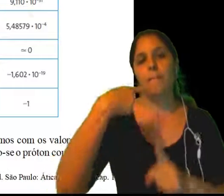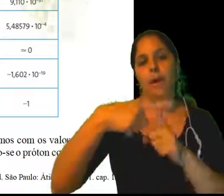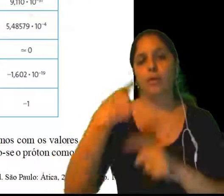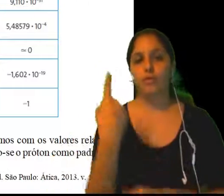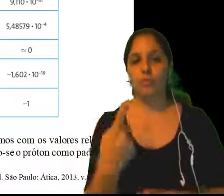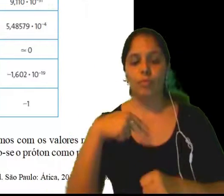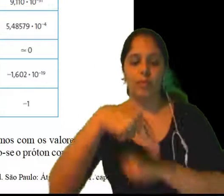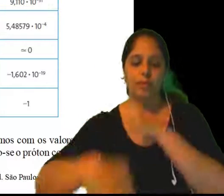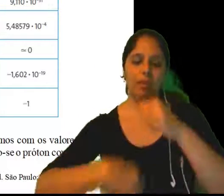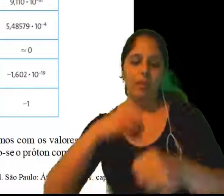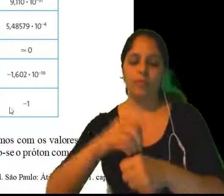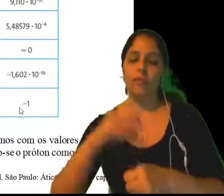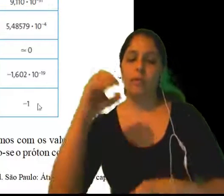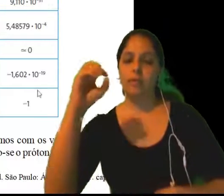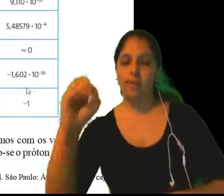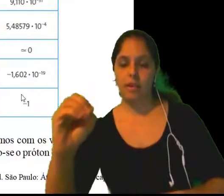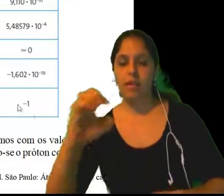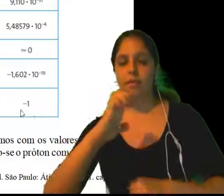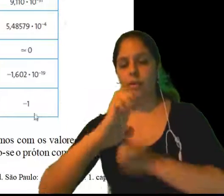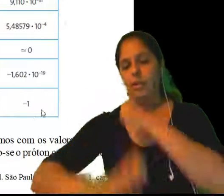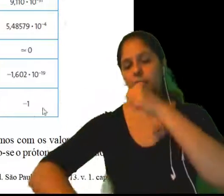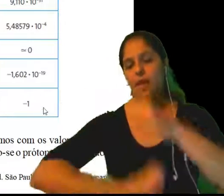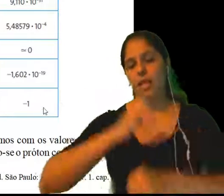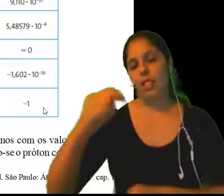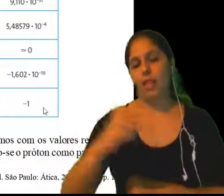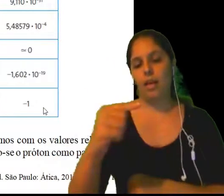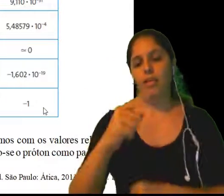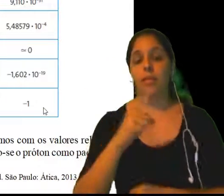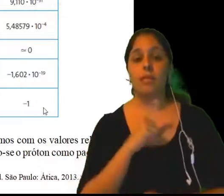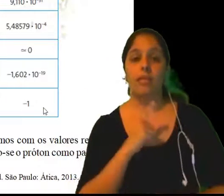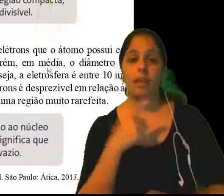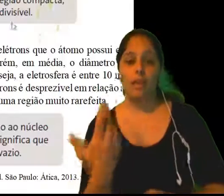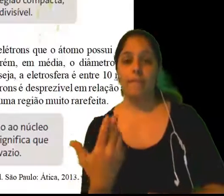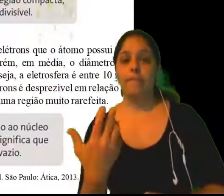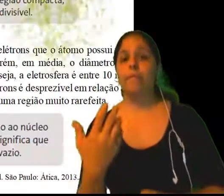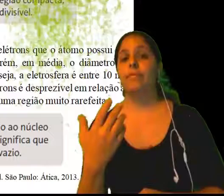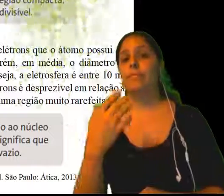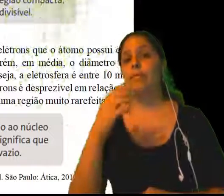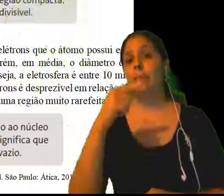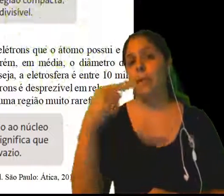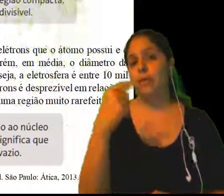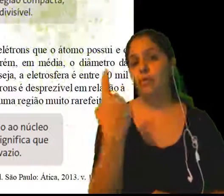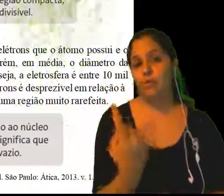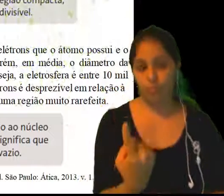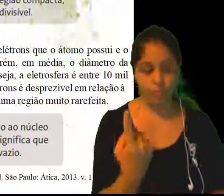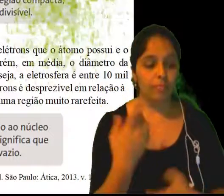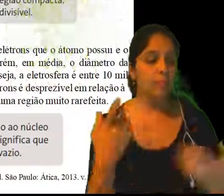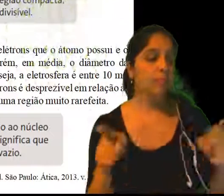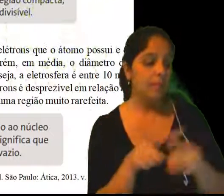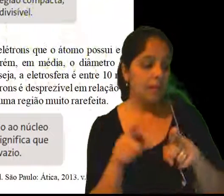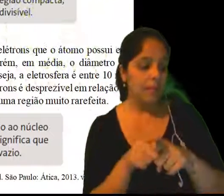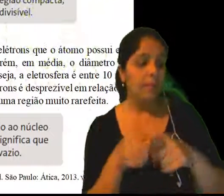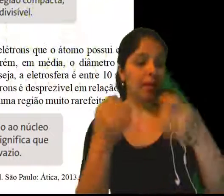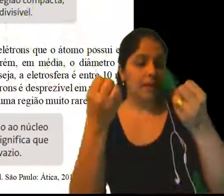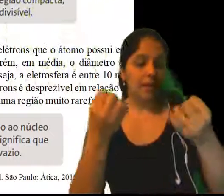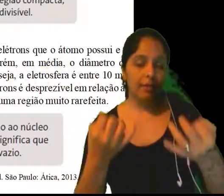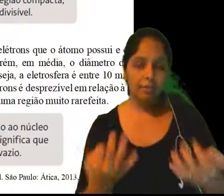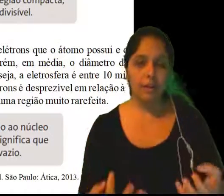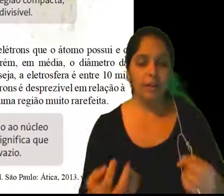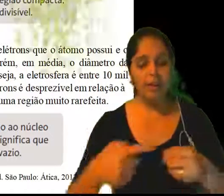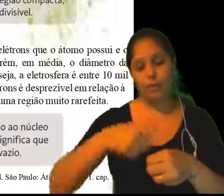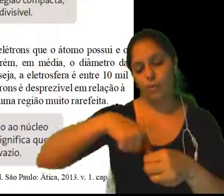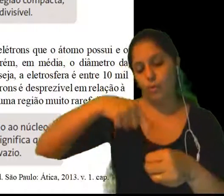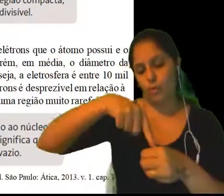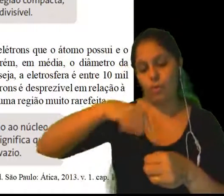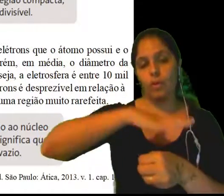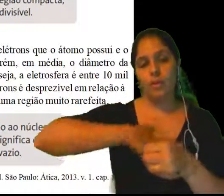a do nêutron é igual a 0 e o elétron tem carga menos 1. Falando um pouco das dimensões tanto do